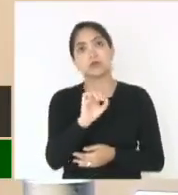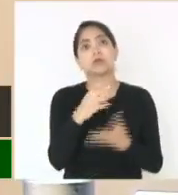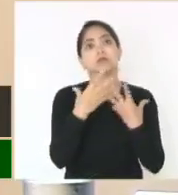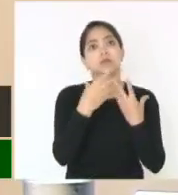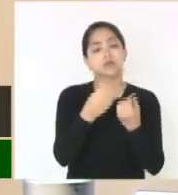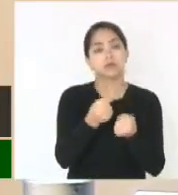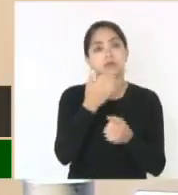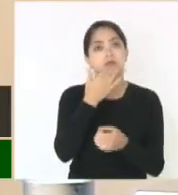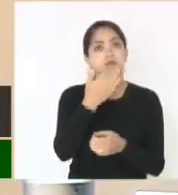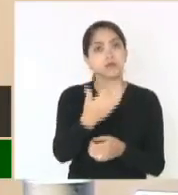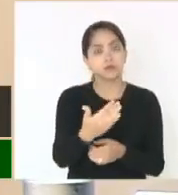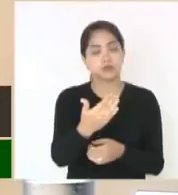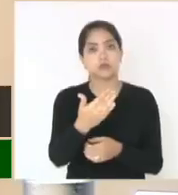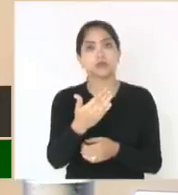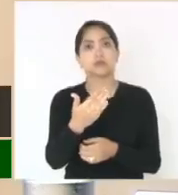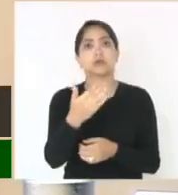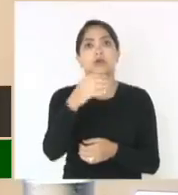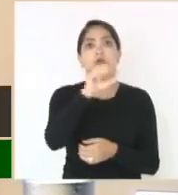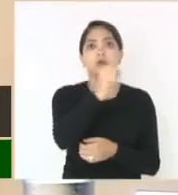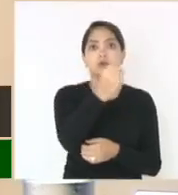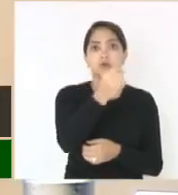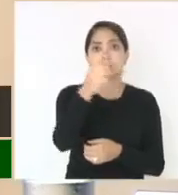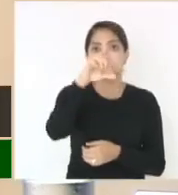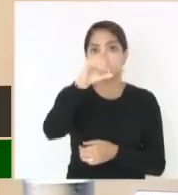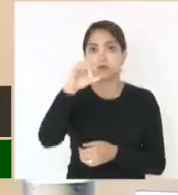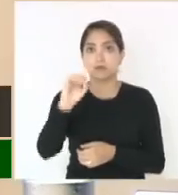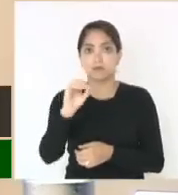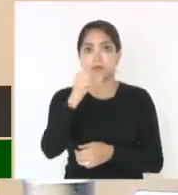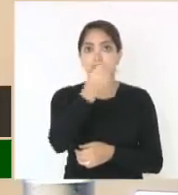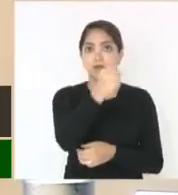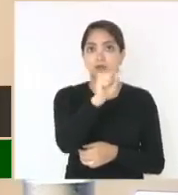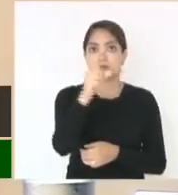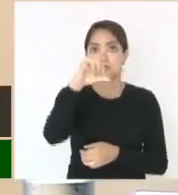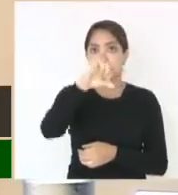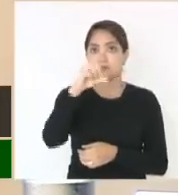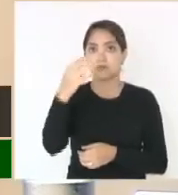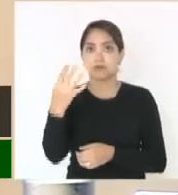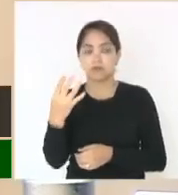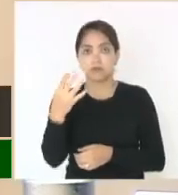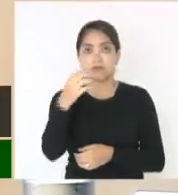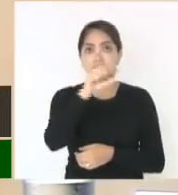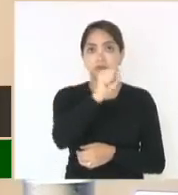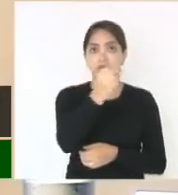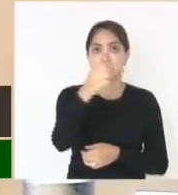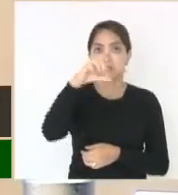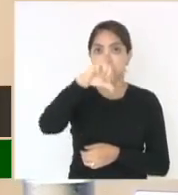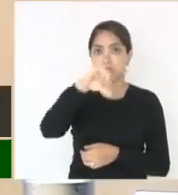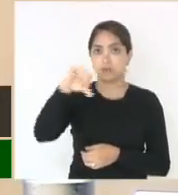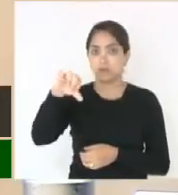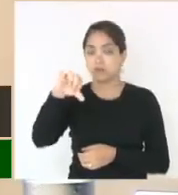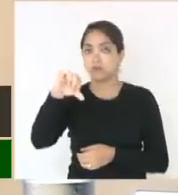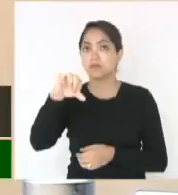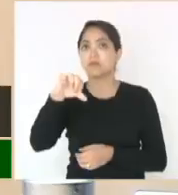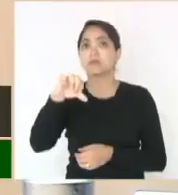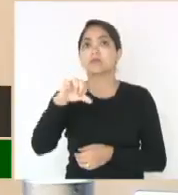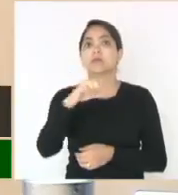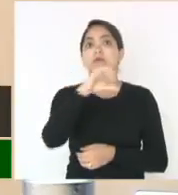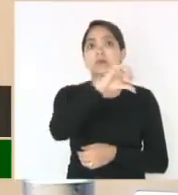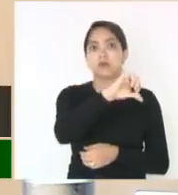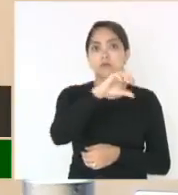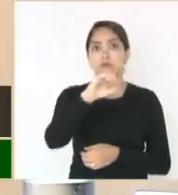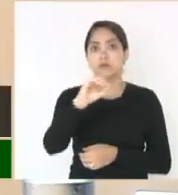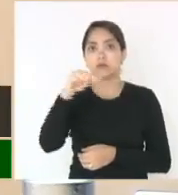os requerimentos de número 890, 892, 894, 899,